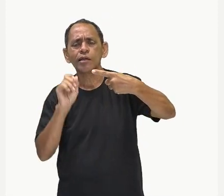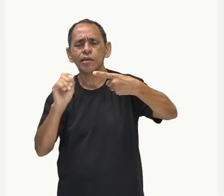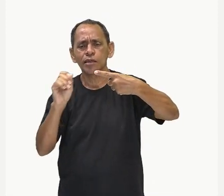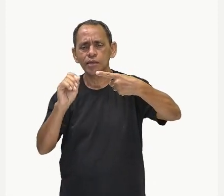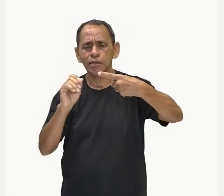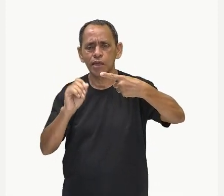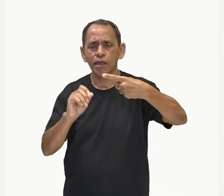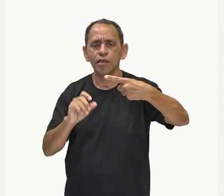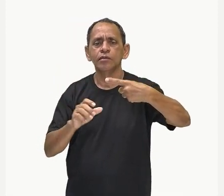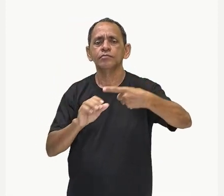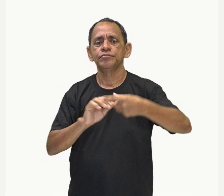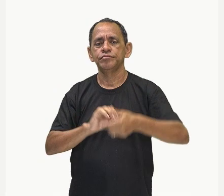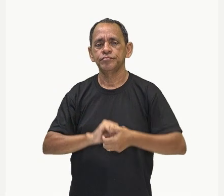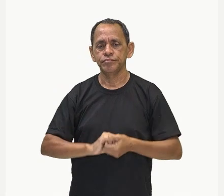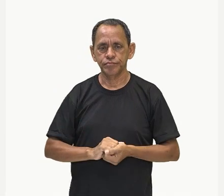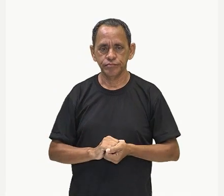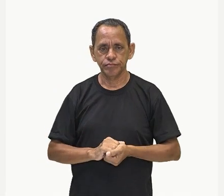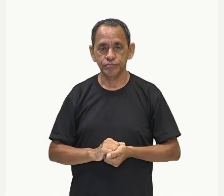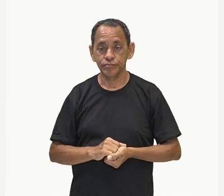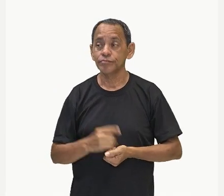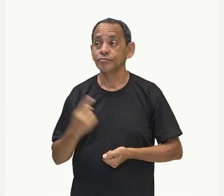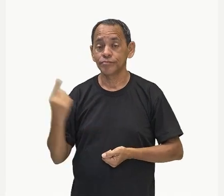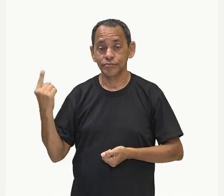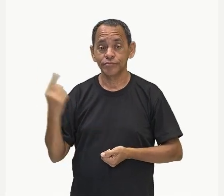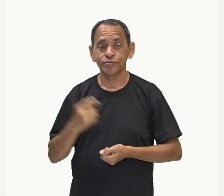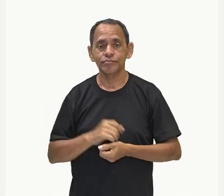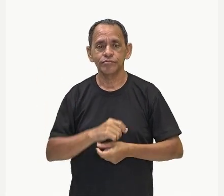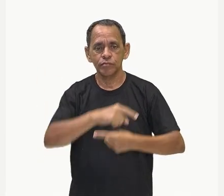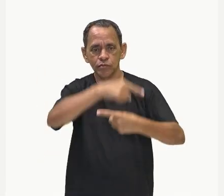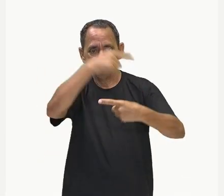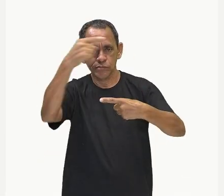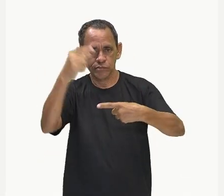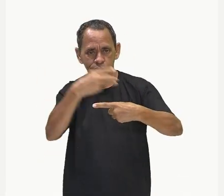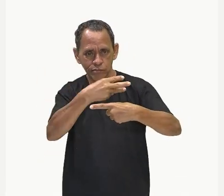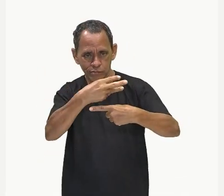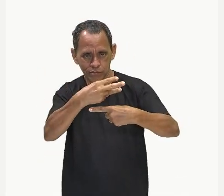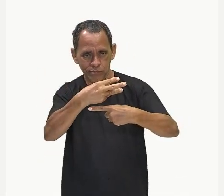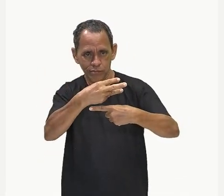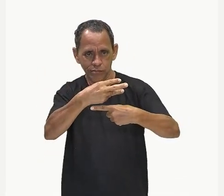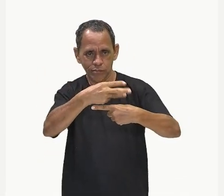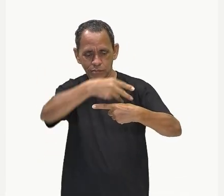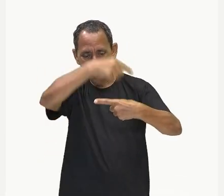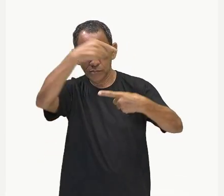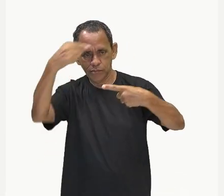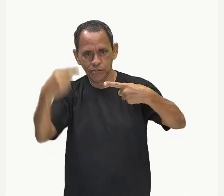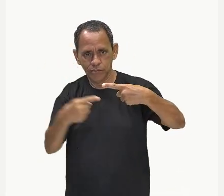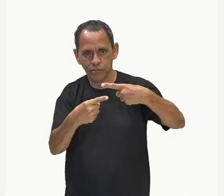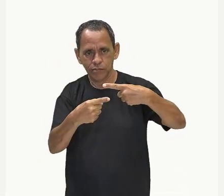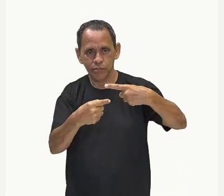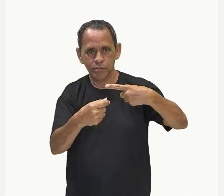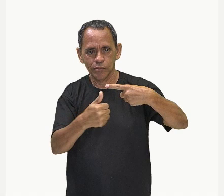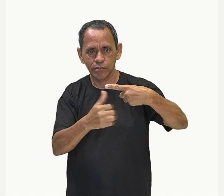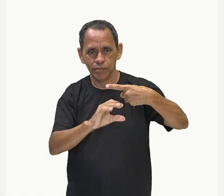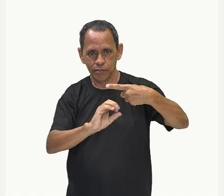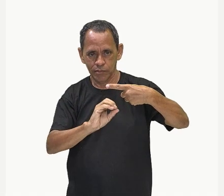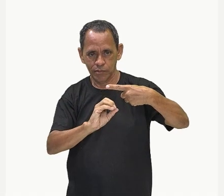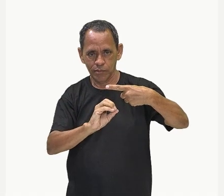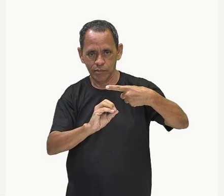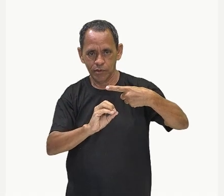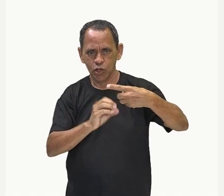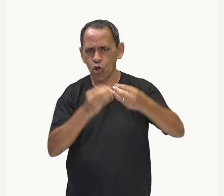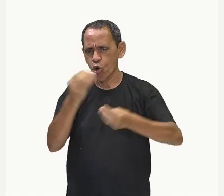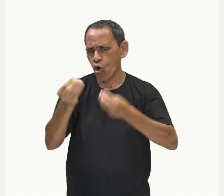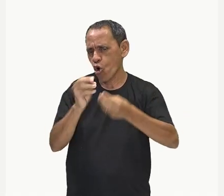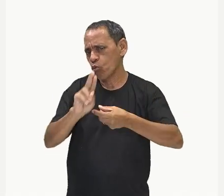agora as nossas seguintes frações. Temos aqui a nossa primeira fração. Como é que nós chamamos essa fração? Essa